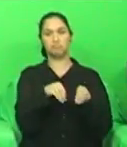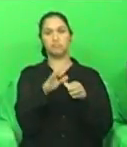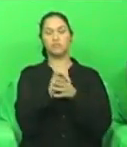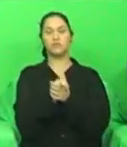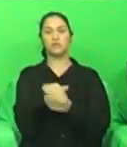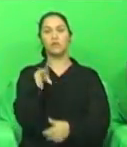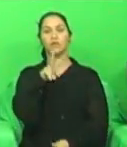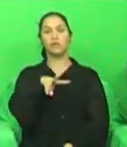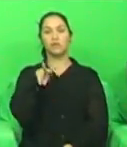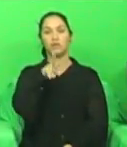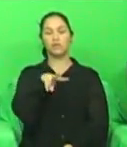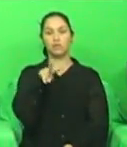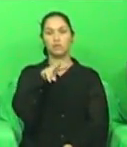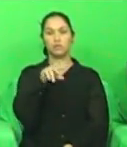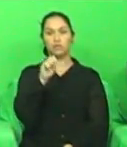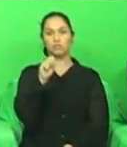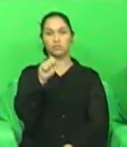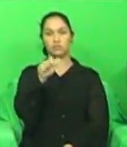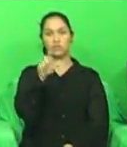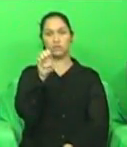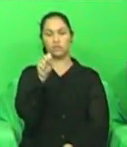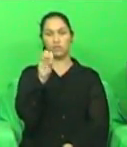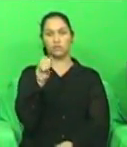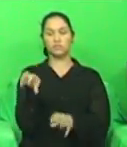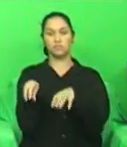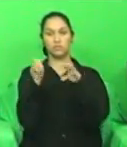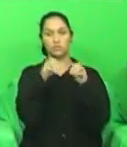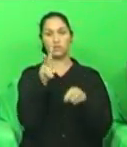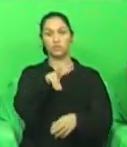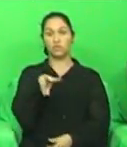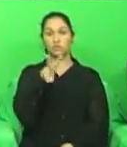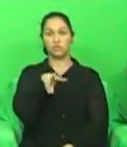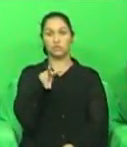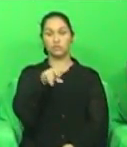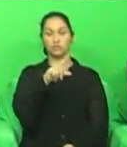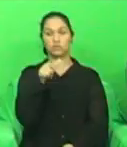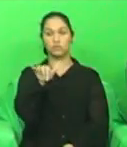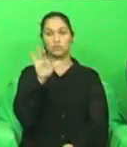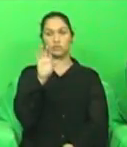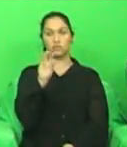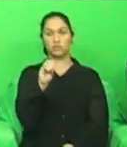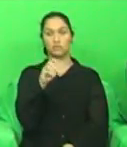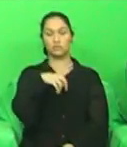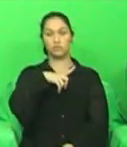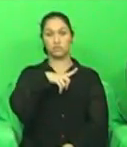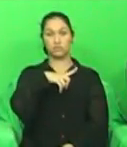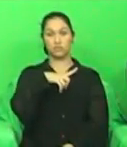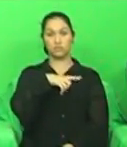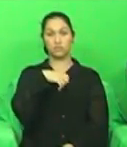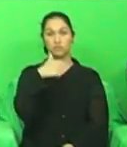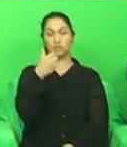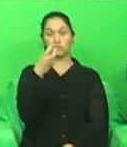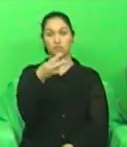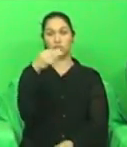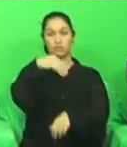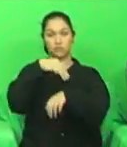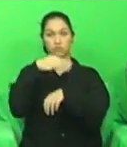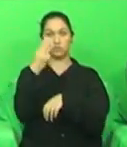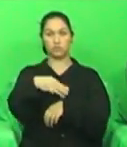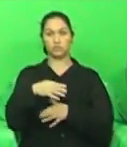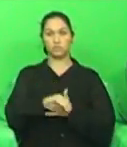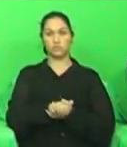tempo com a palavra vereador salésio lima declina do seu tempo com a palavra zion casa grande vossa excelência dispõe de três minutos e